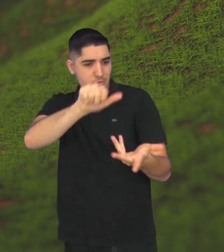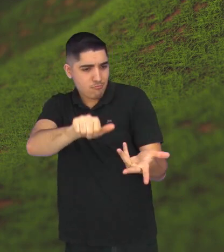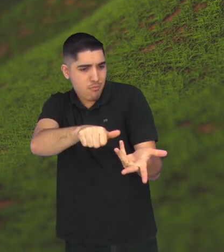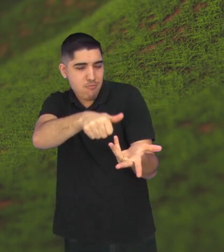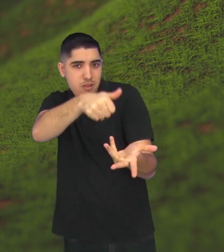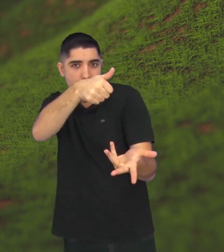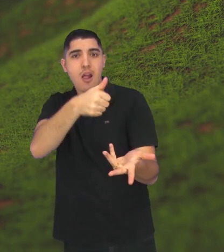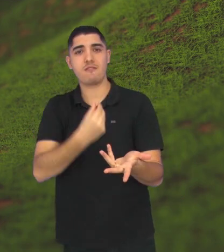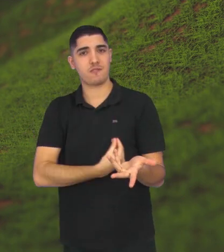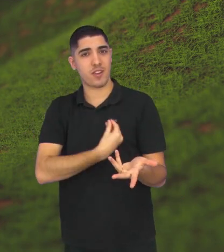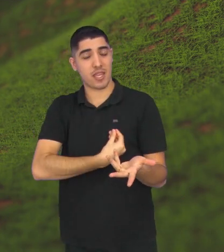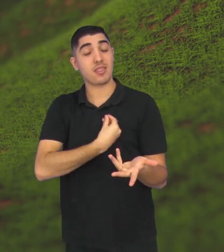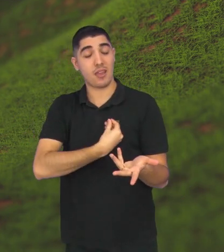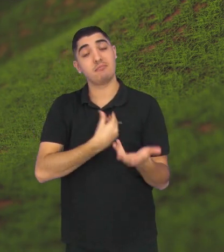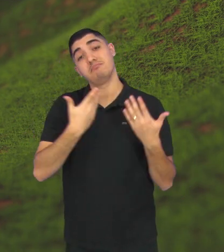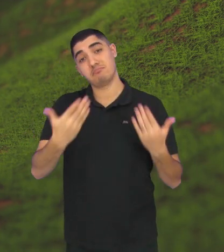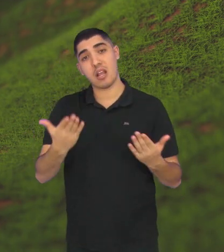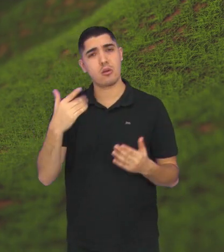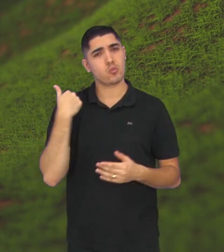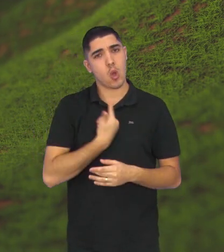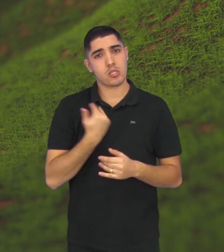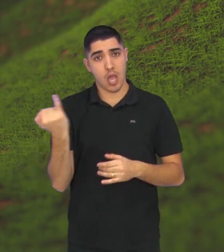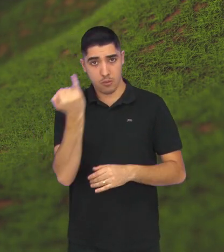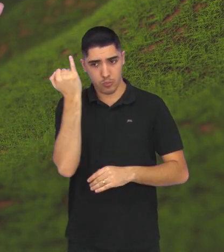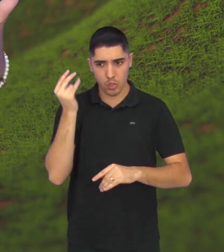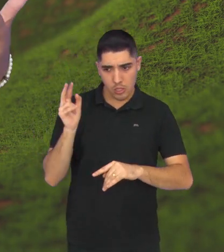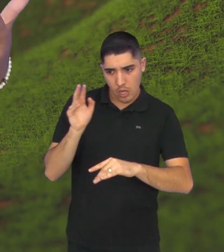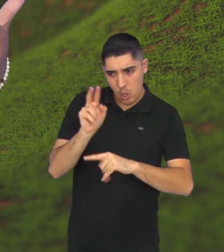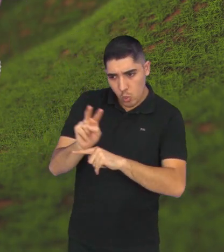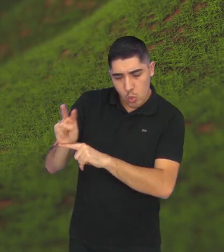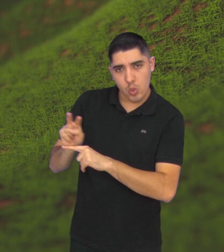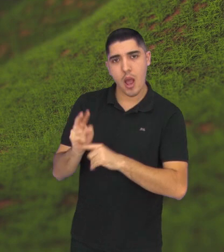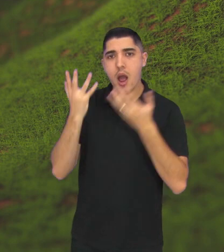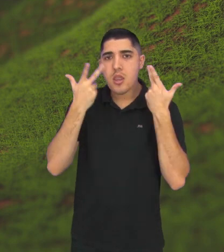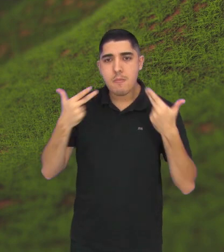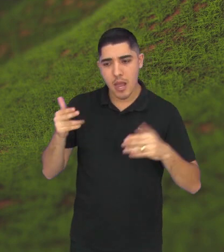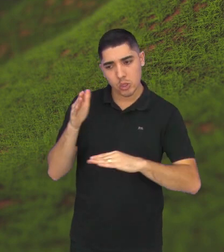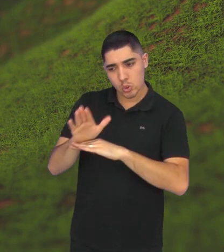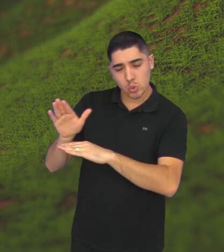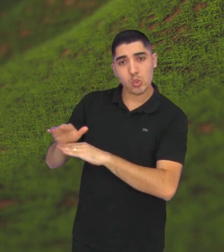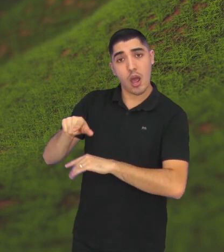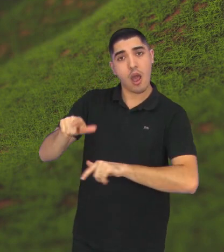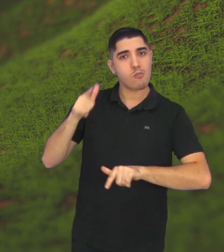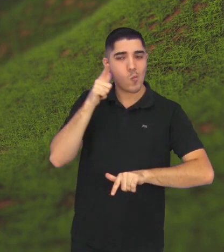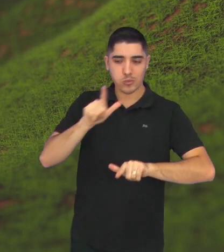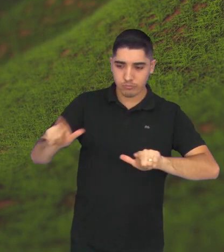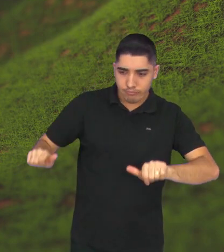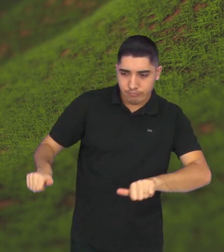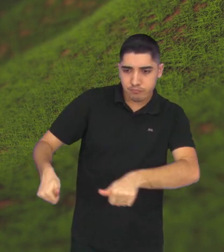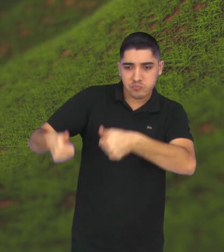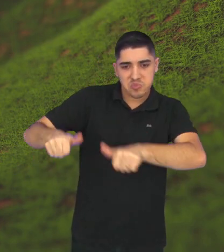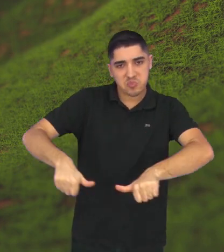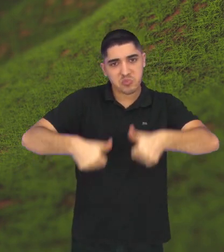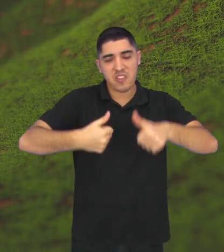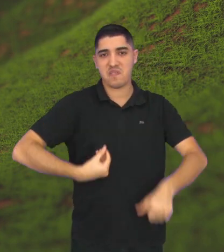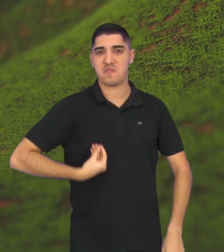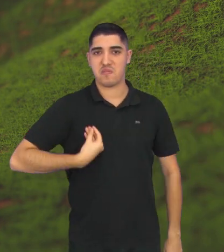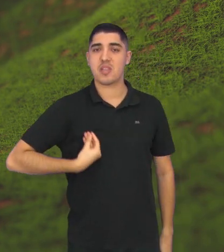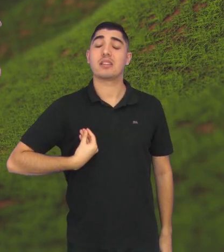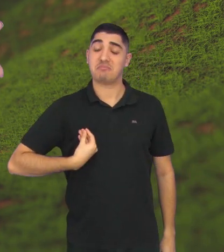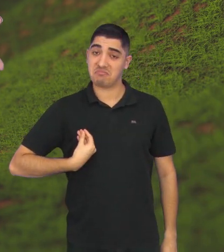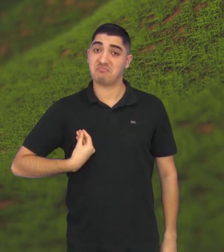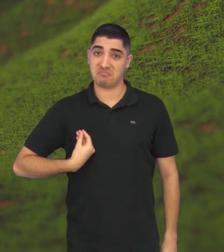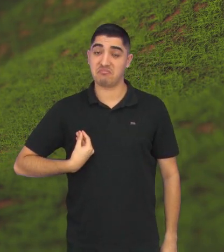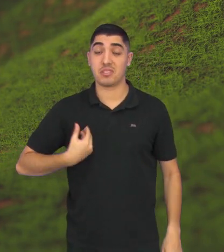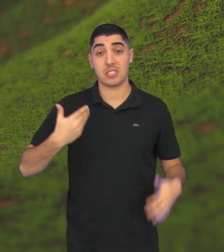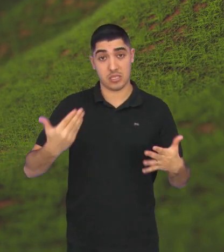Aprendemos também que proteger animais que vivem livres na natureza representa promover qualidade de vida.